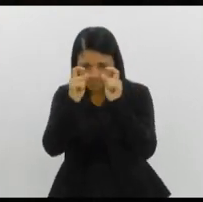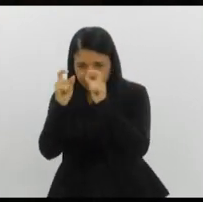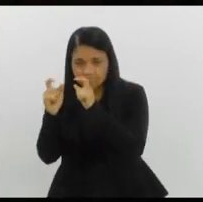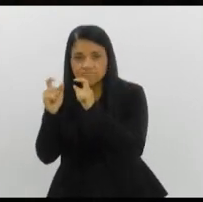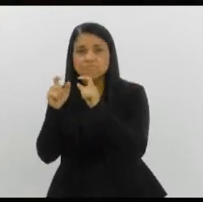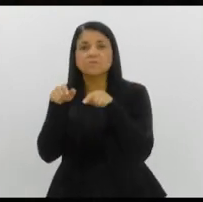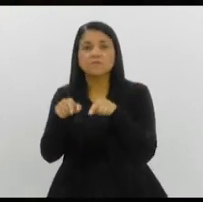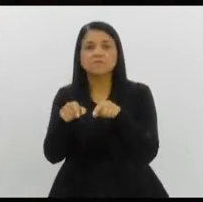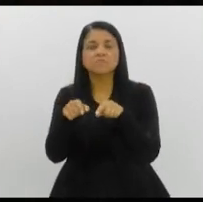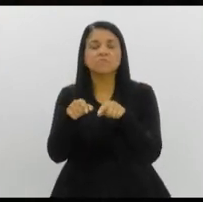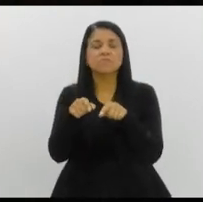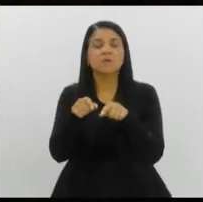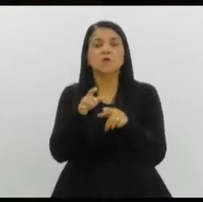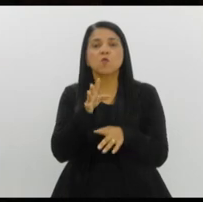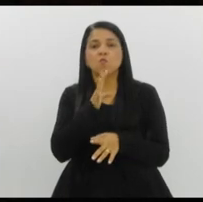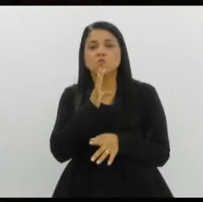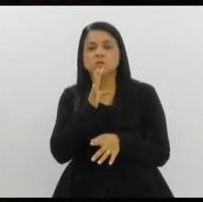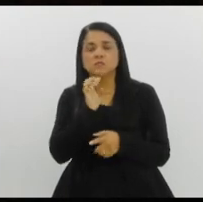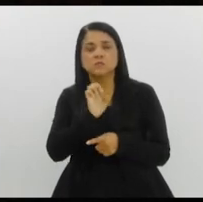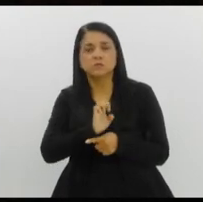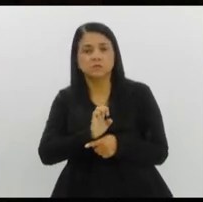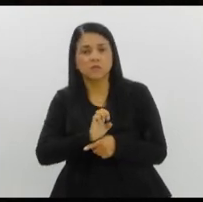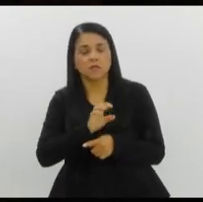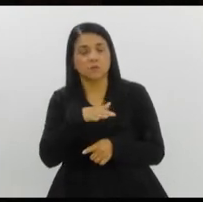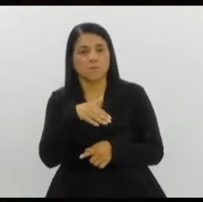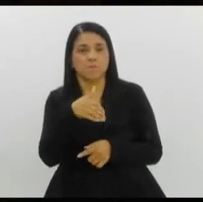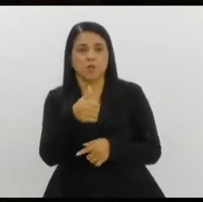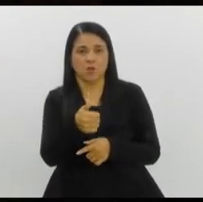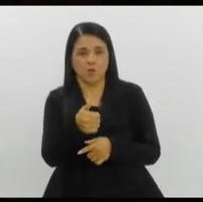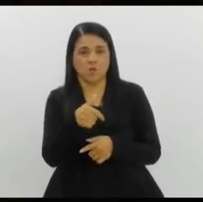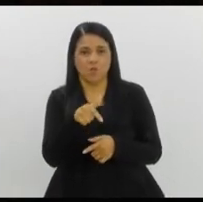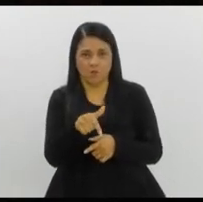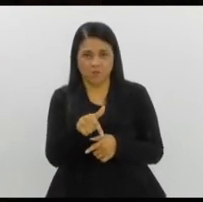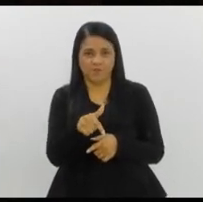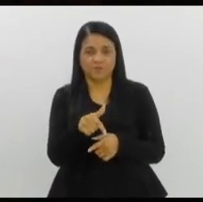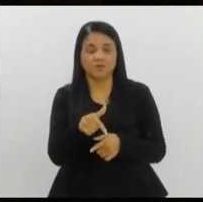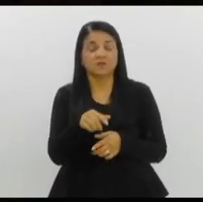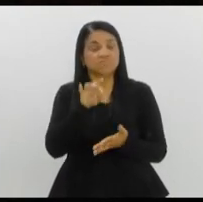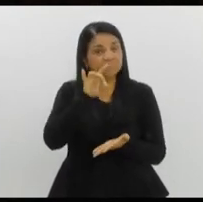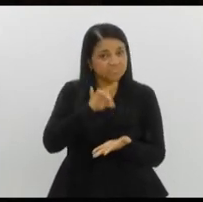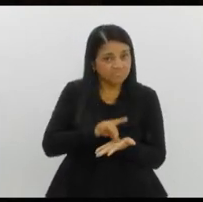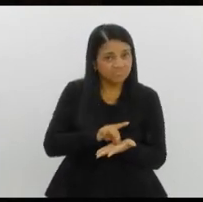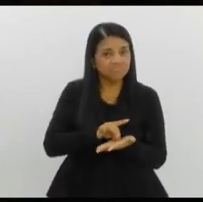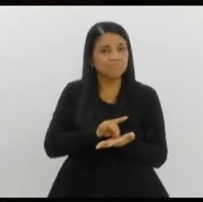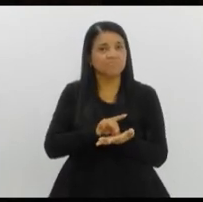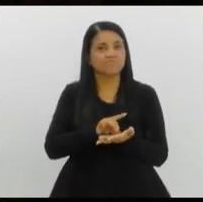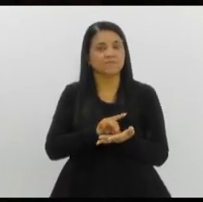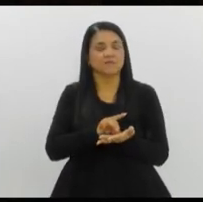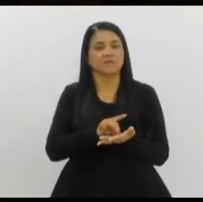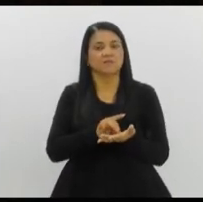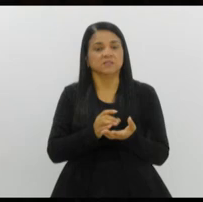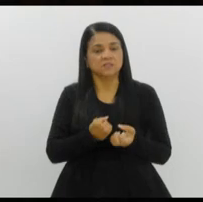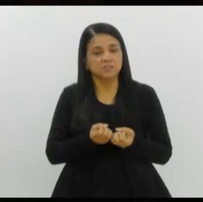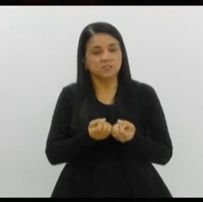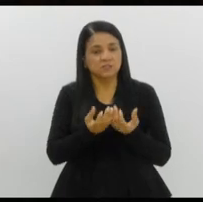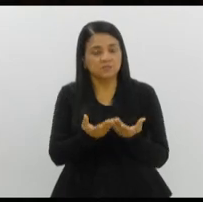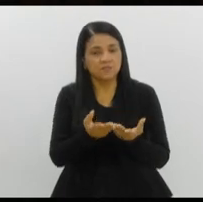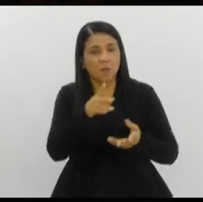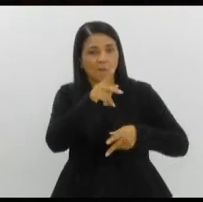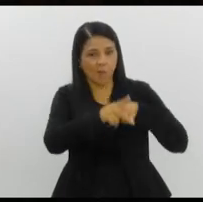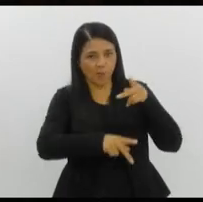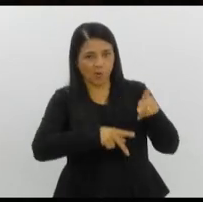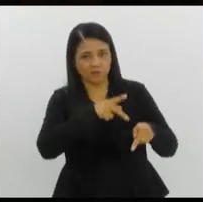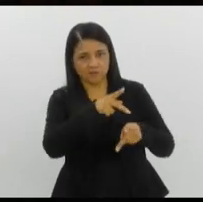cada vez melhor o nosso Estado, deputada Carla, e com isso poder, de fato, retribuir a expectativa que a população